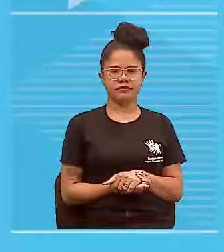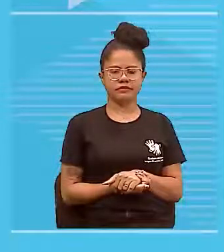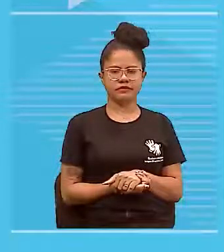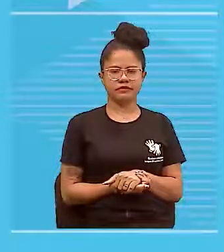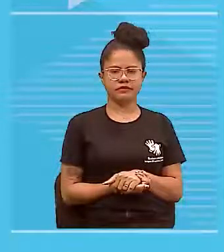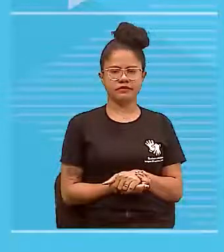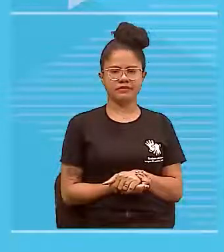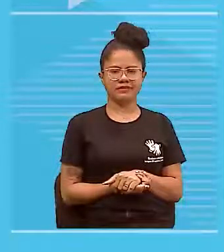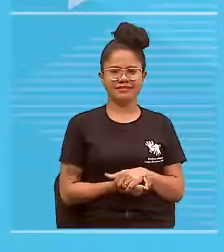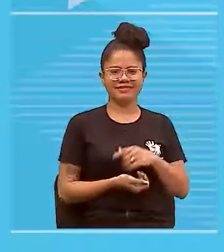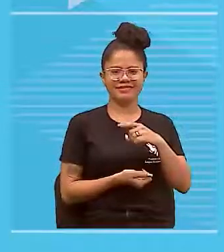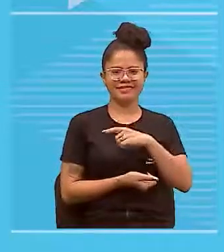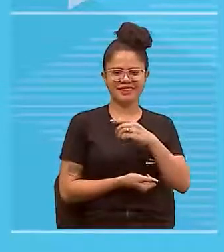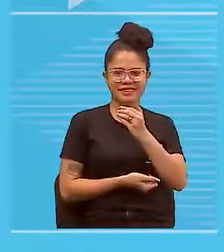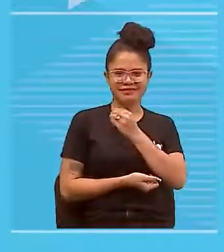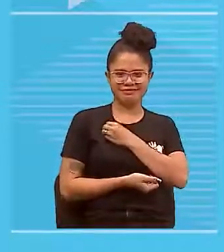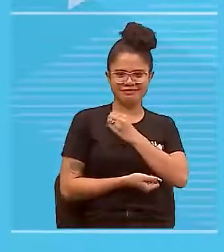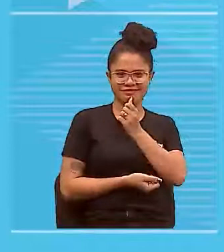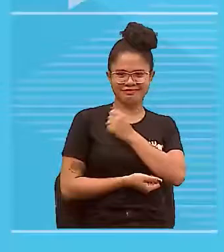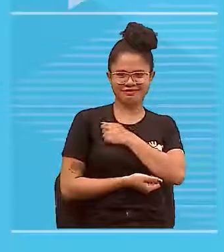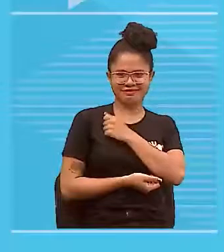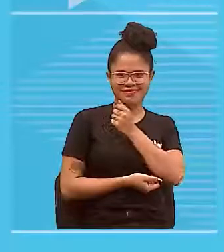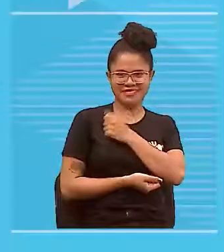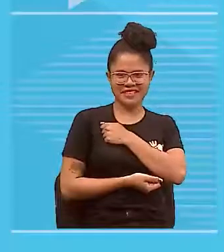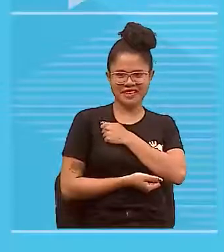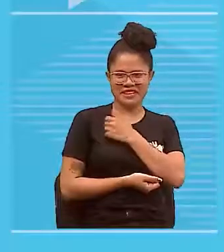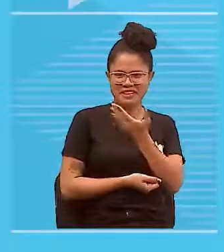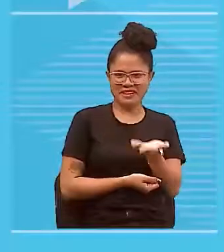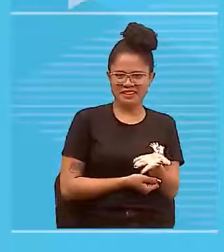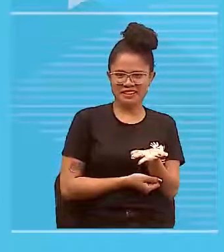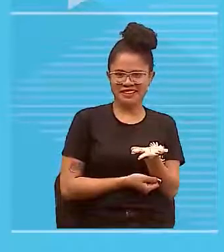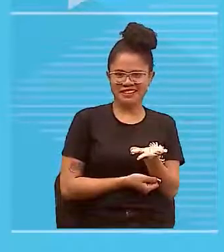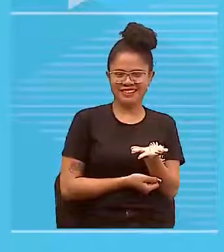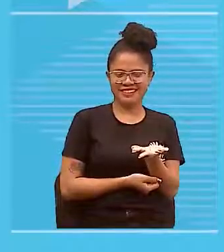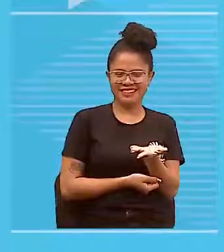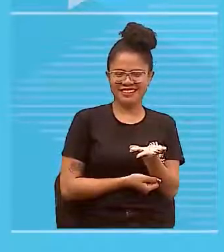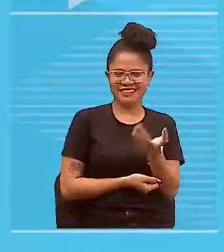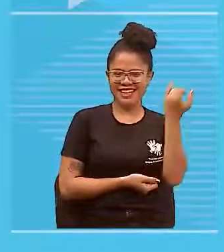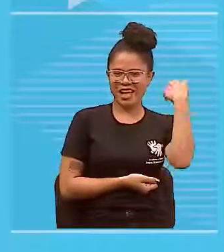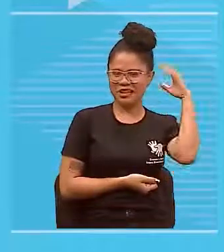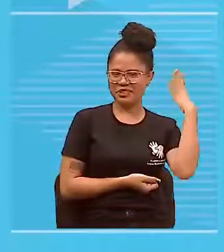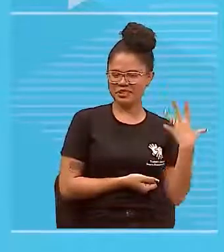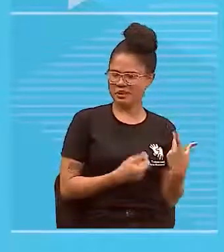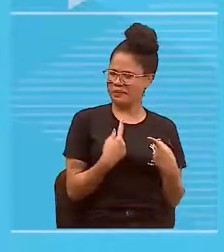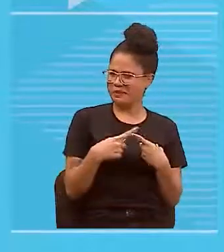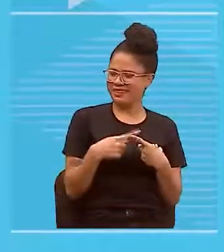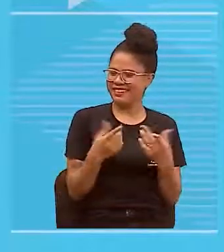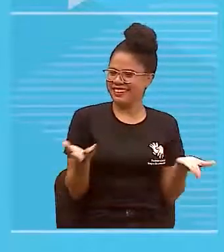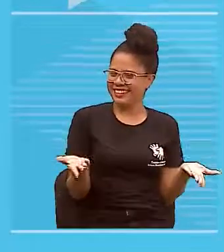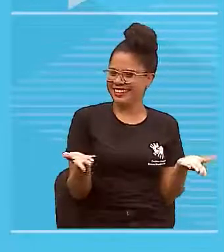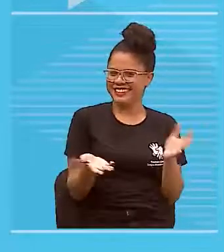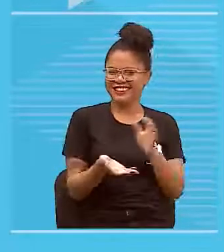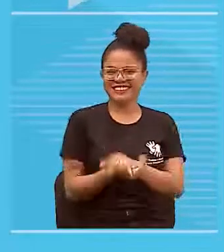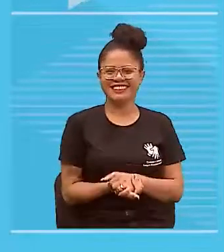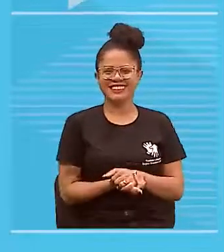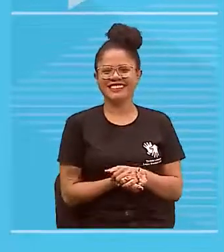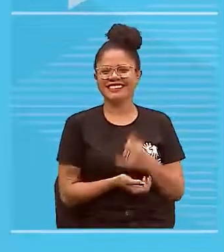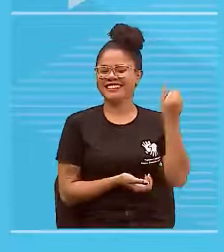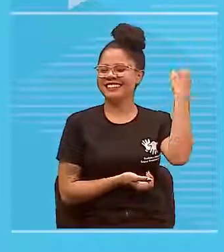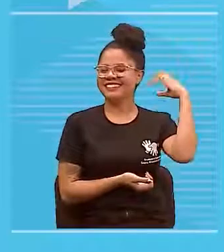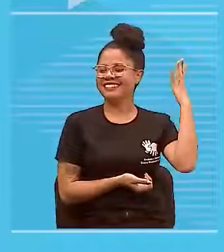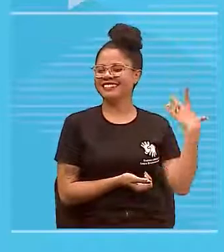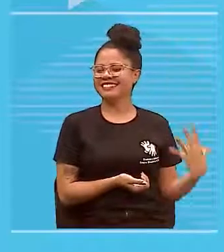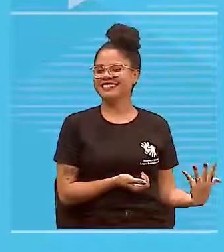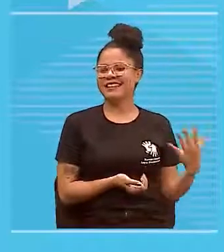tem pena da Joice Por que rapaz ah Joyce é uma figura rapaz